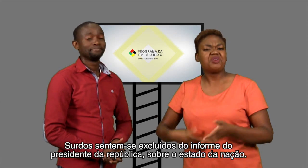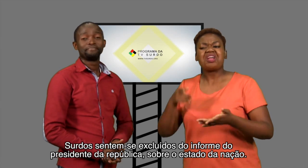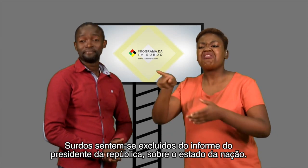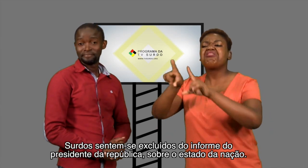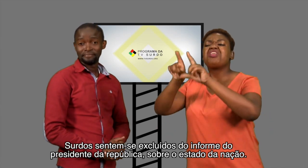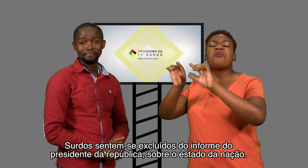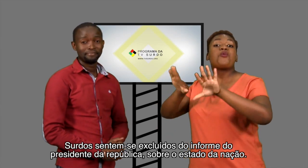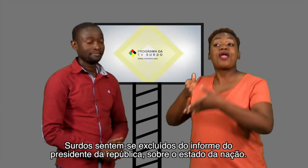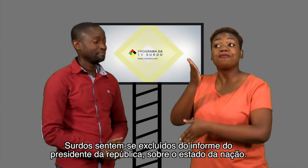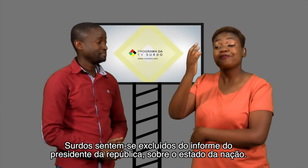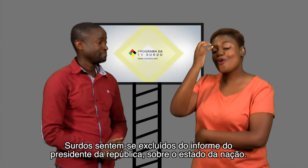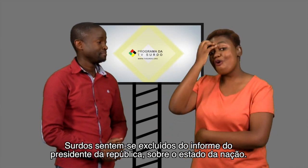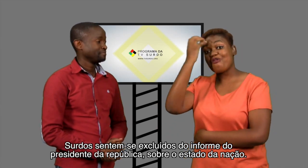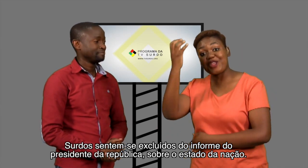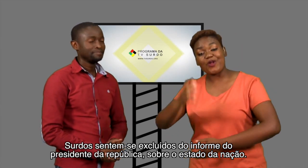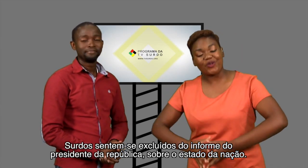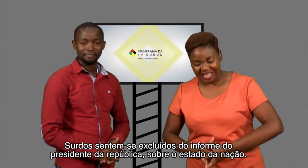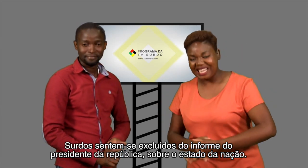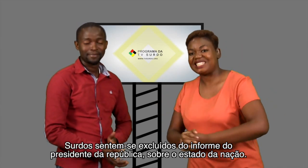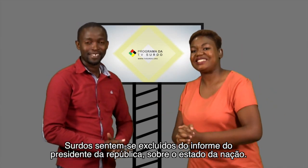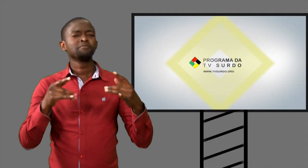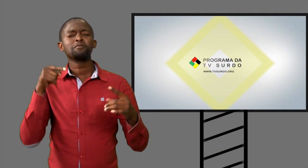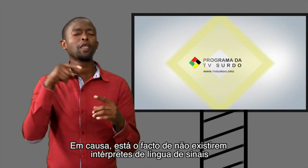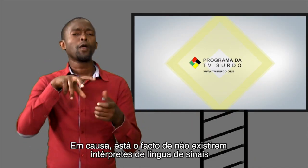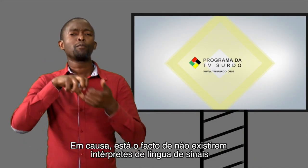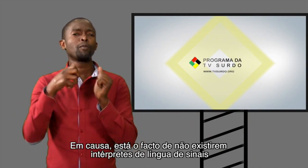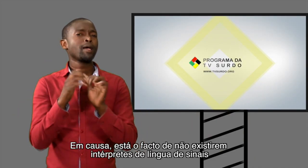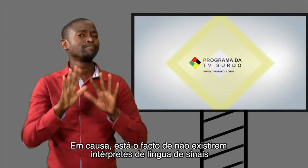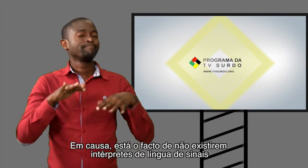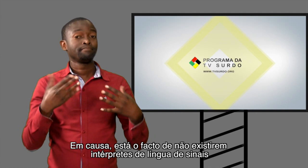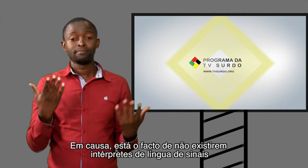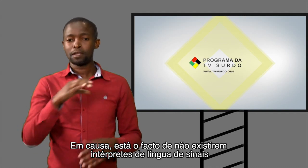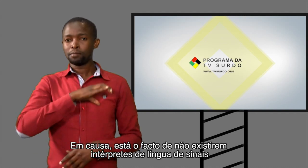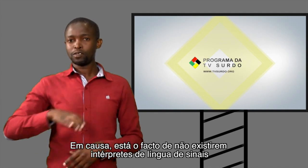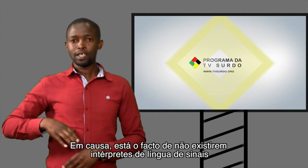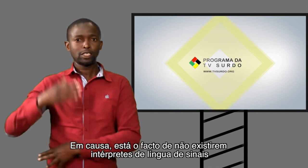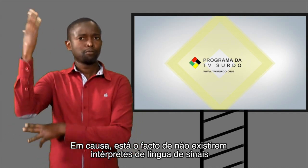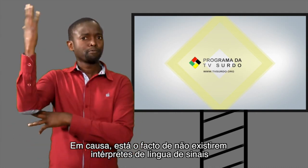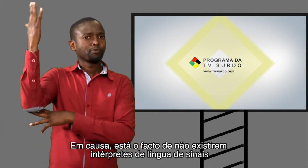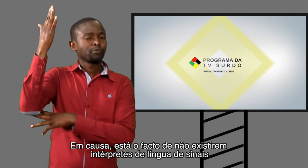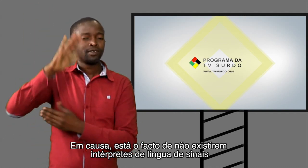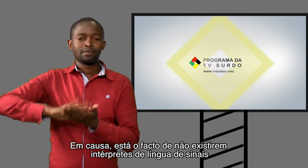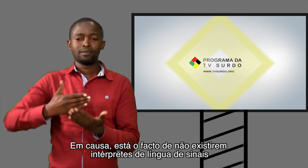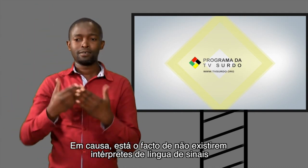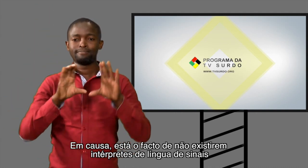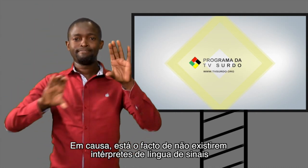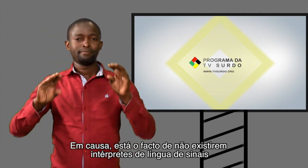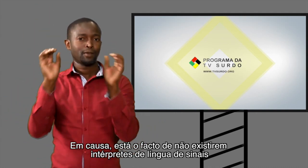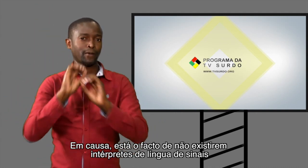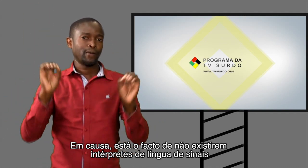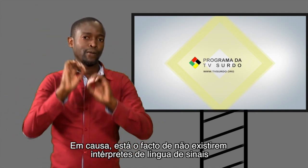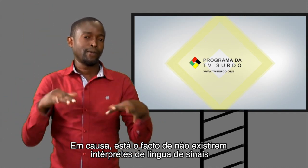do Presidente da República sobre o Estado da Nação. Em causa está o fato de não existirem intérpretes